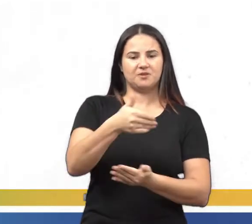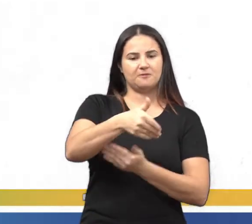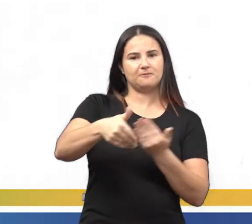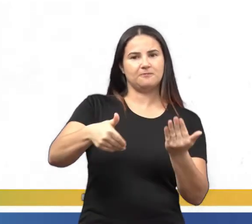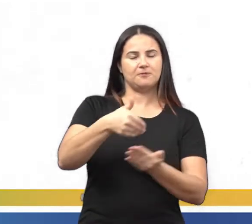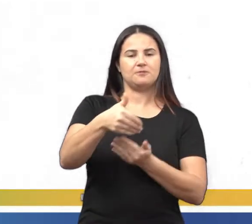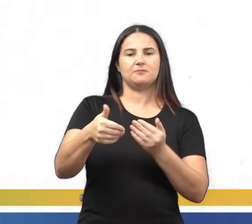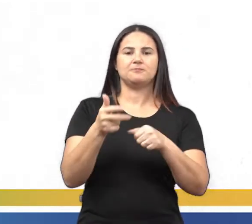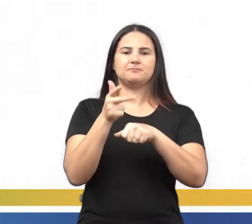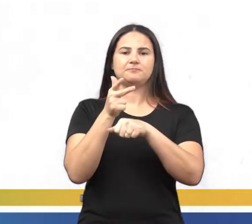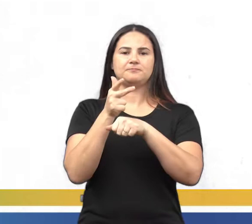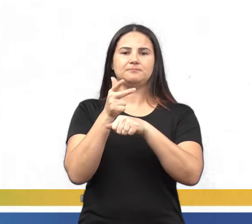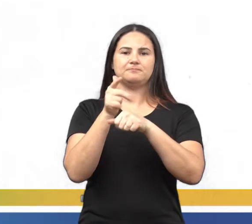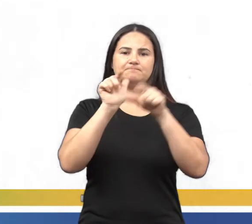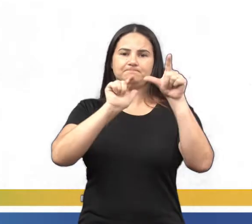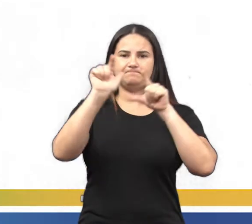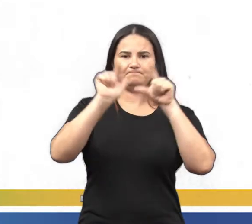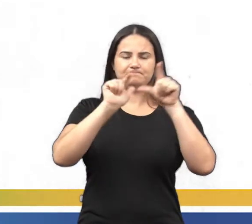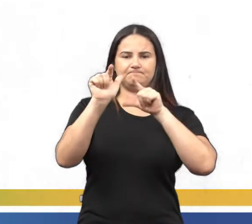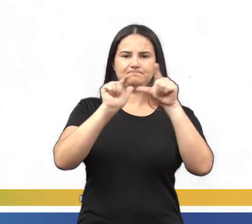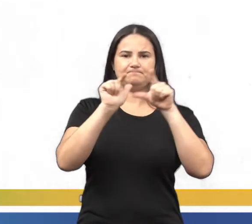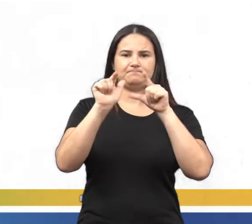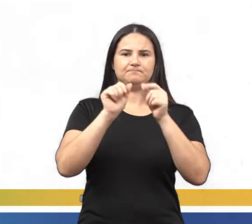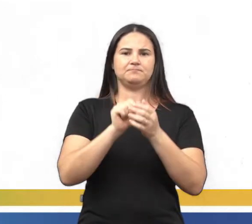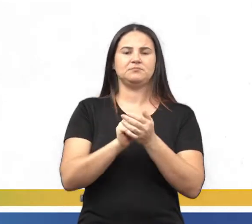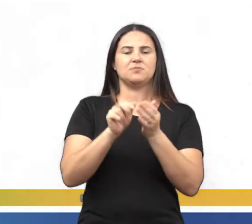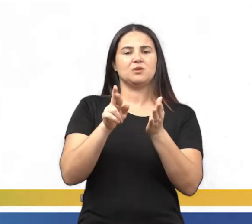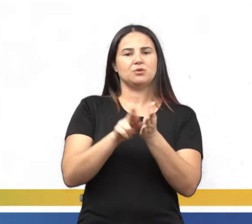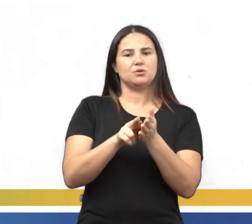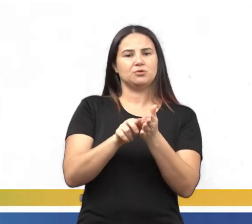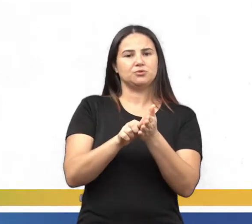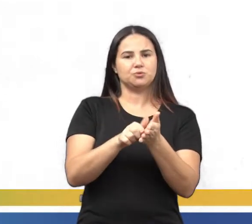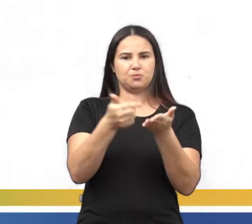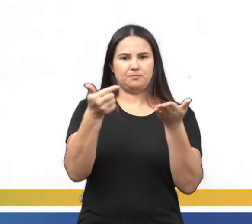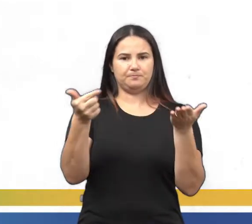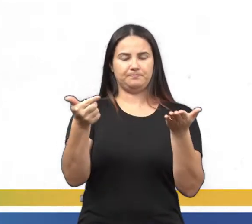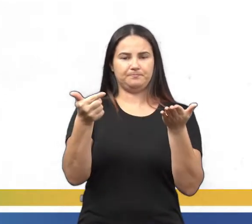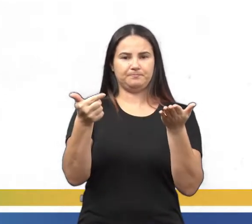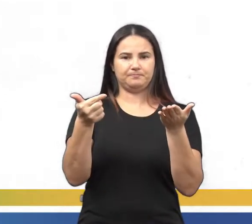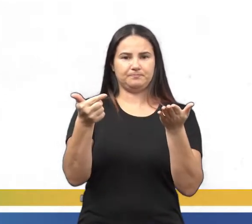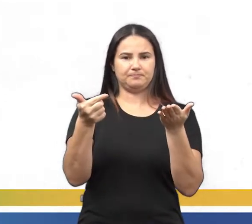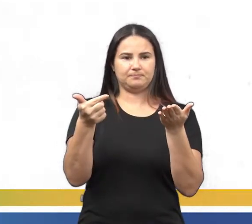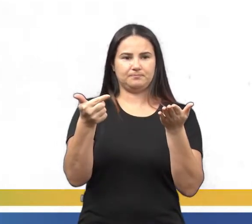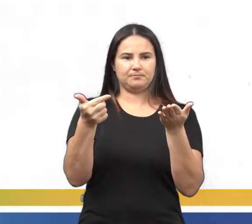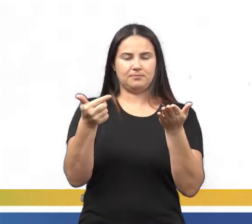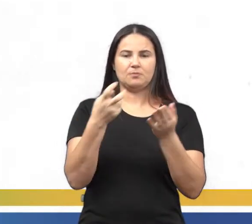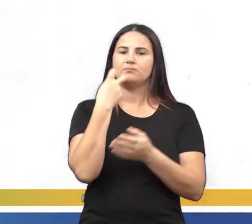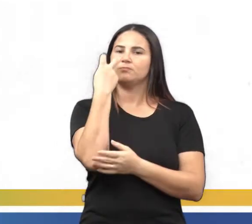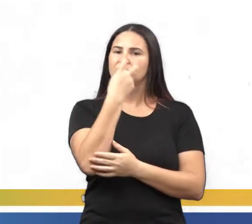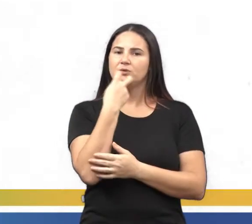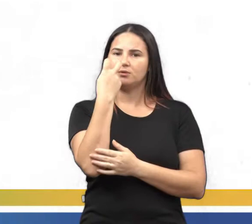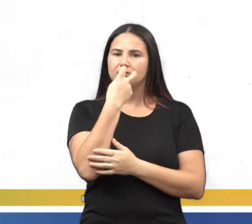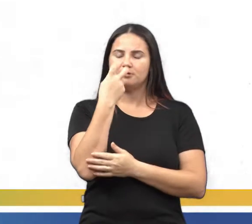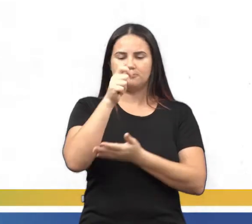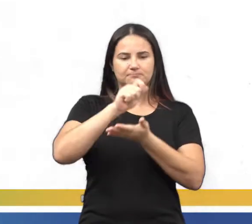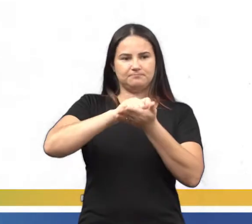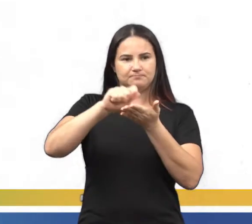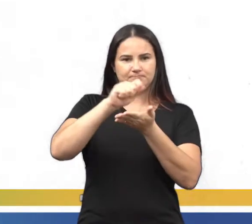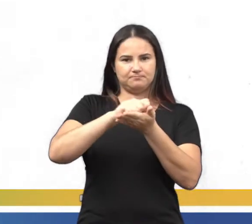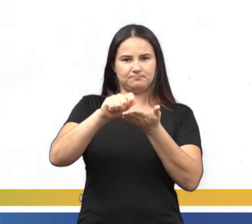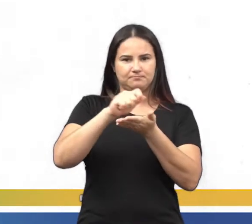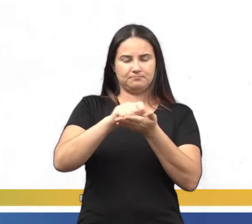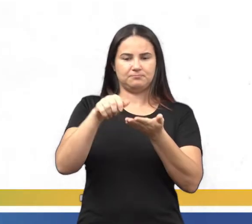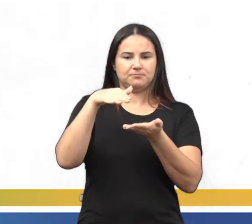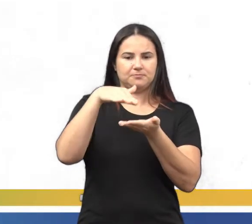de televisão, jornais, programas de TV na modalidade oral, na escrita, por meio de